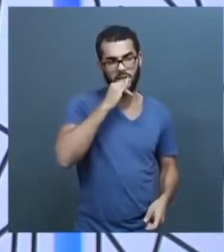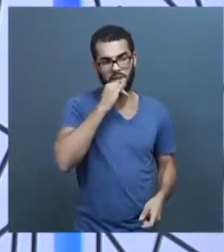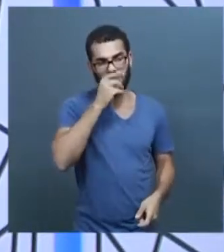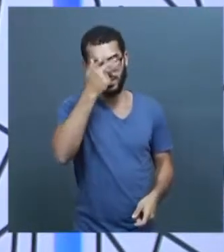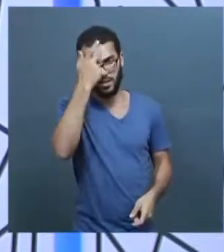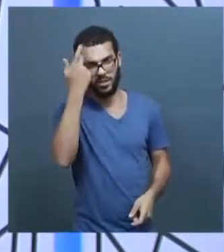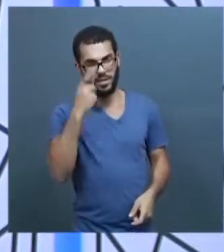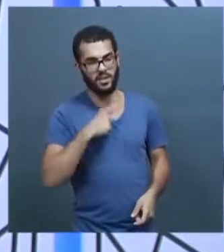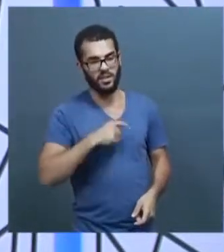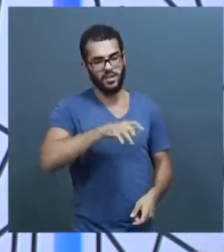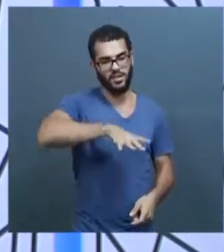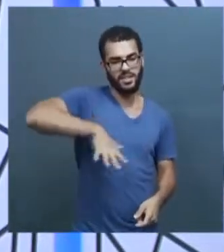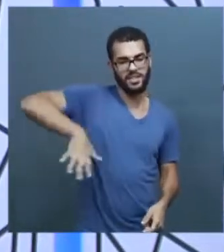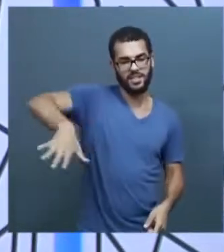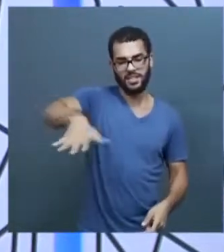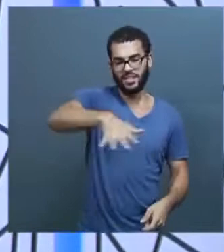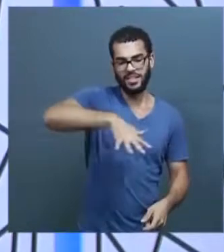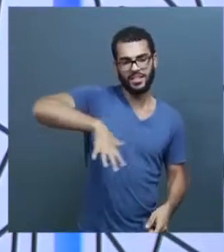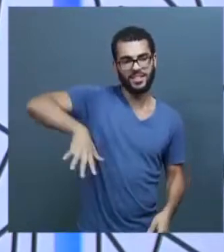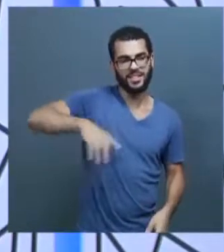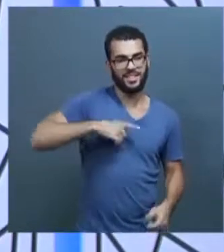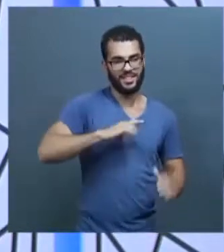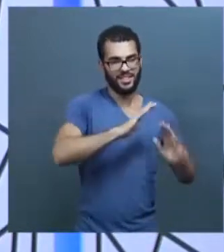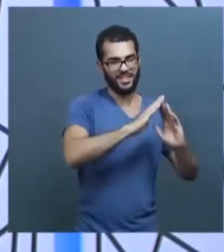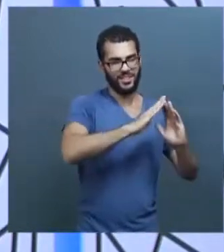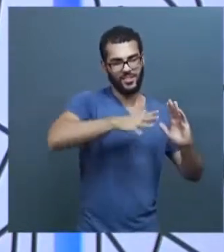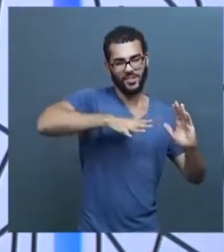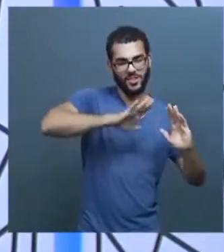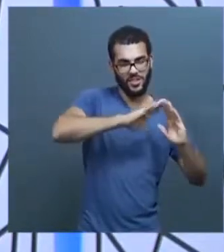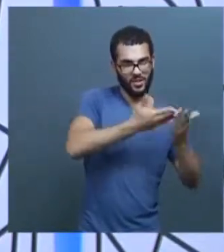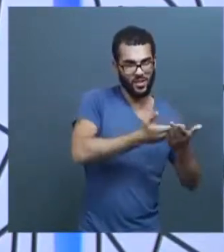que ficam fora, os vendedores que ficam fora da